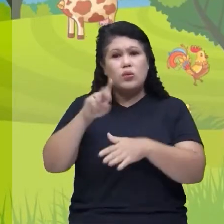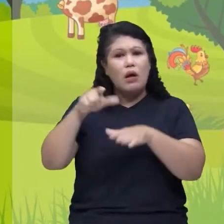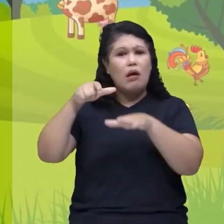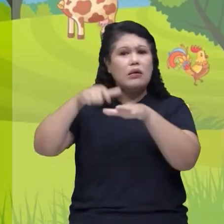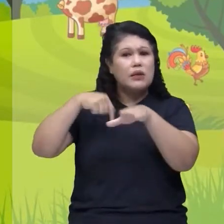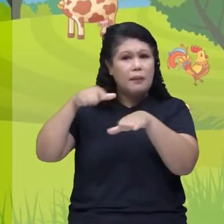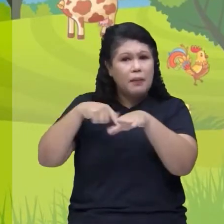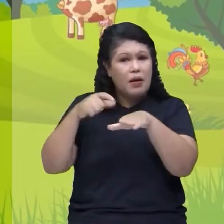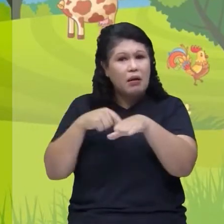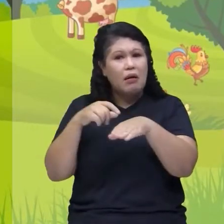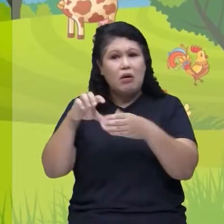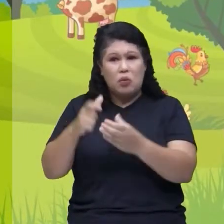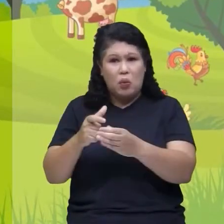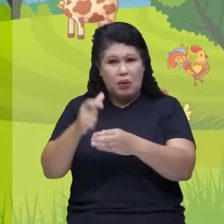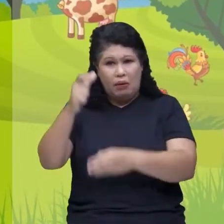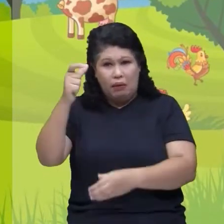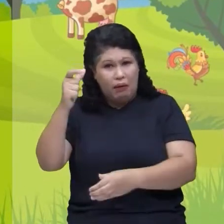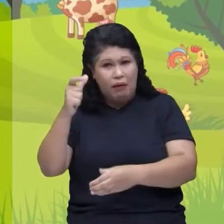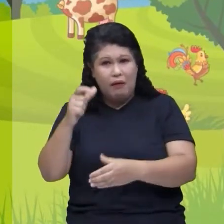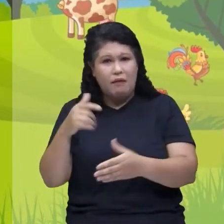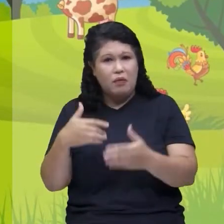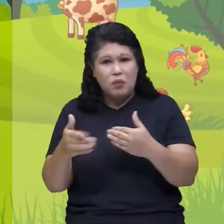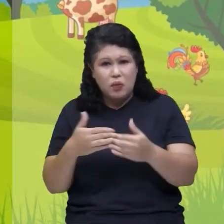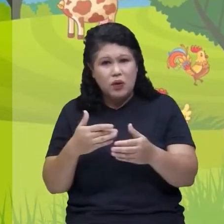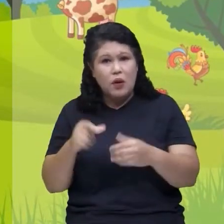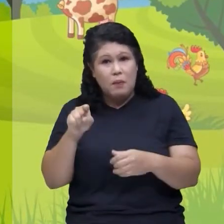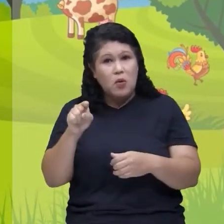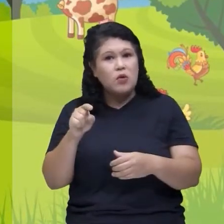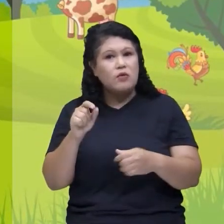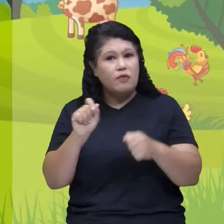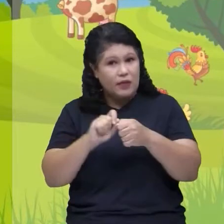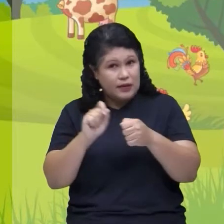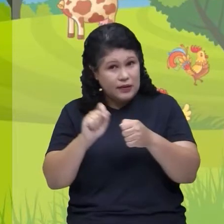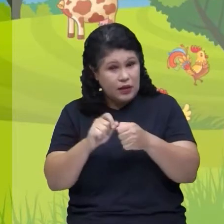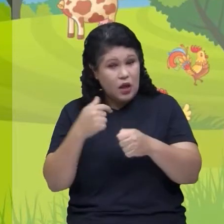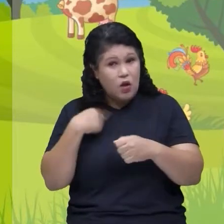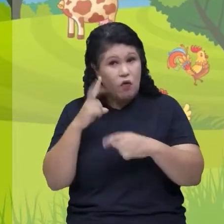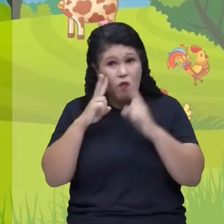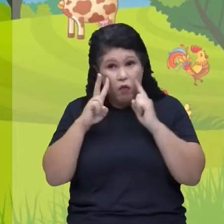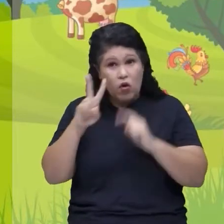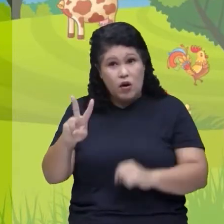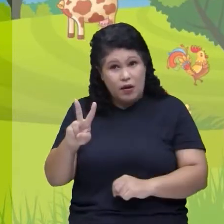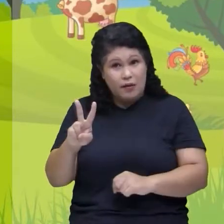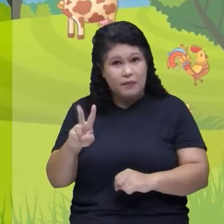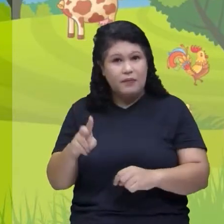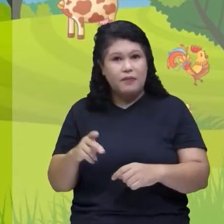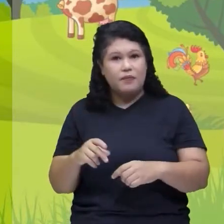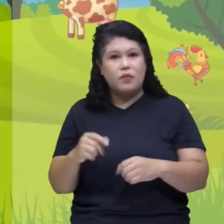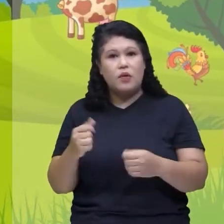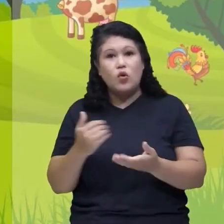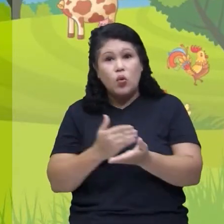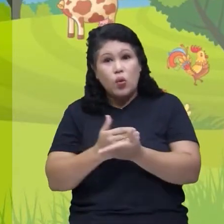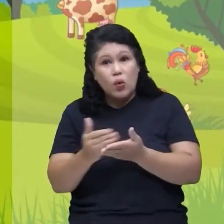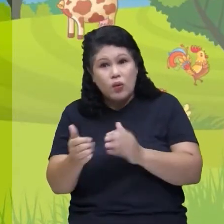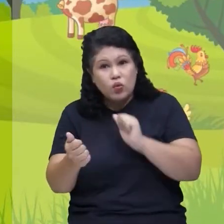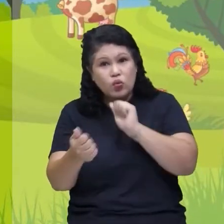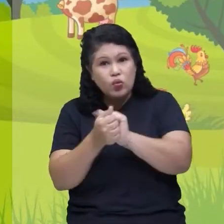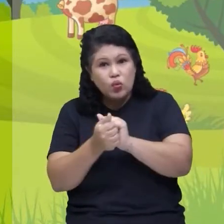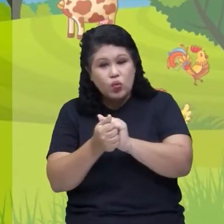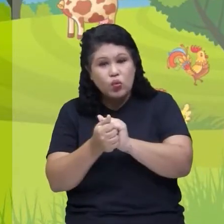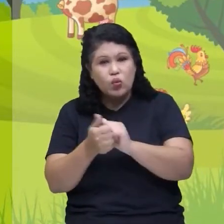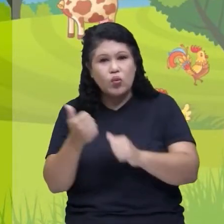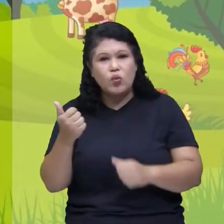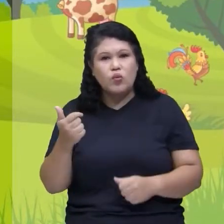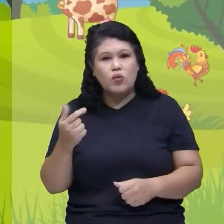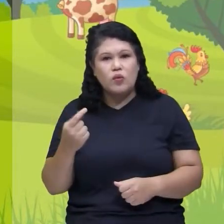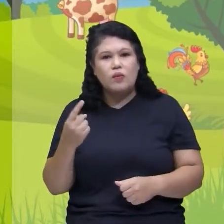a gente vai fazer junto, você vai me acompanhar, eu vou te olhar daqui e você vai me olhar daí. Me acompanha. Então vamos lá. Um, dois, três